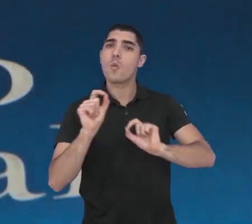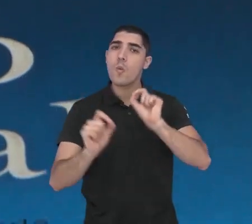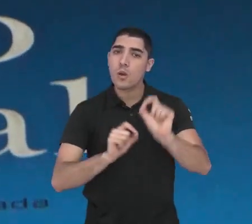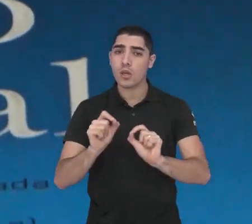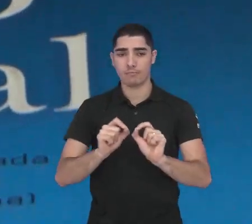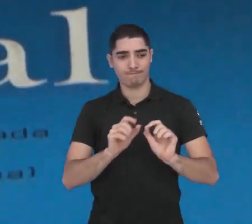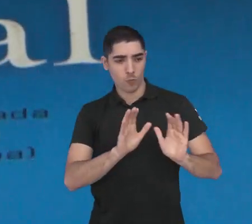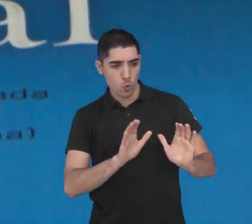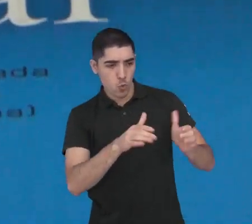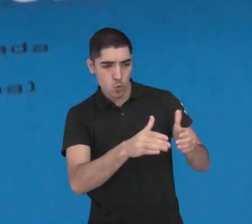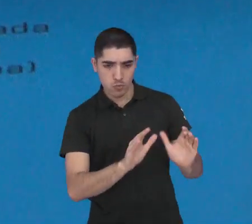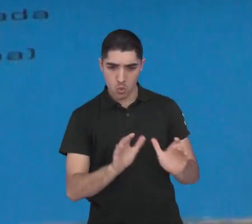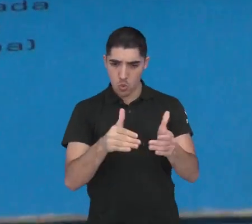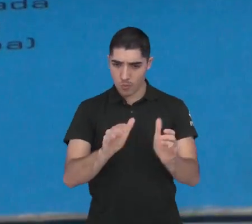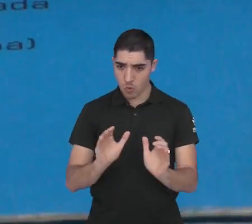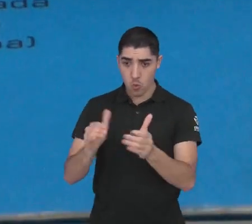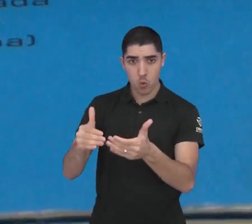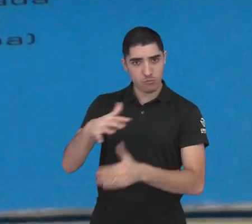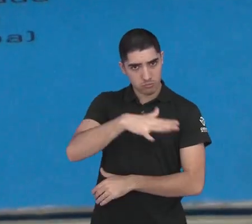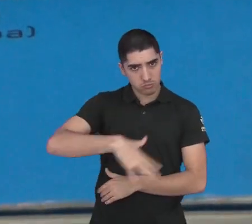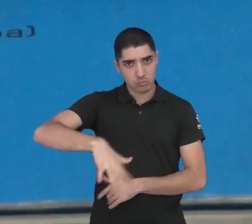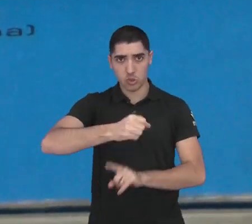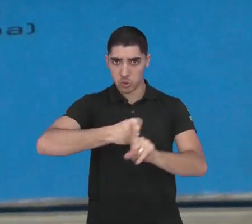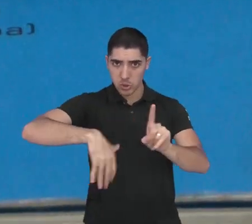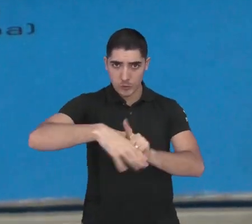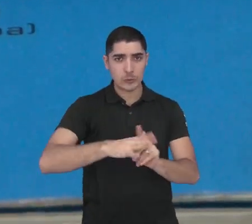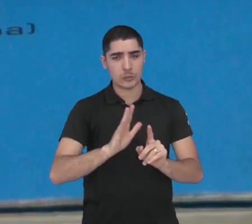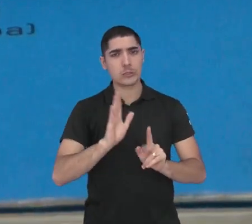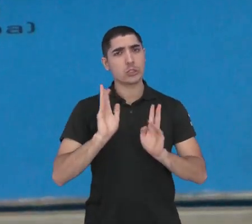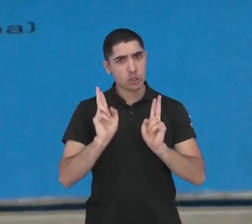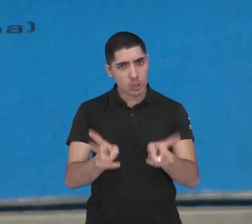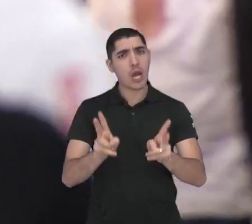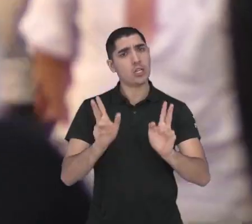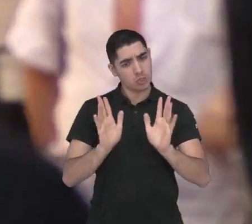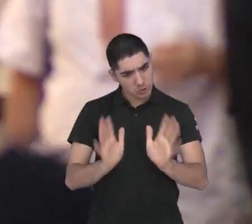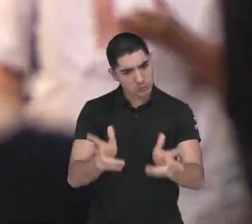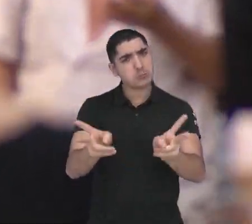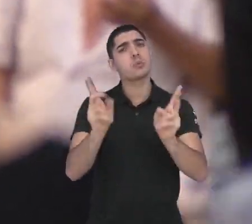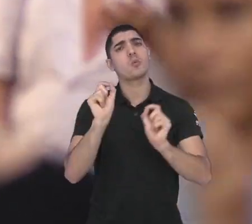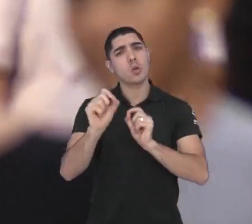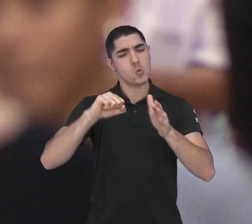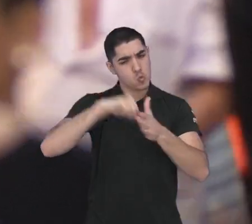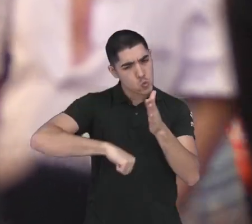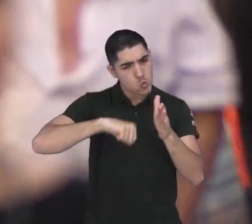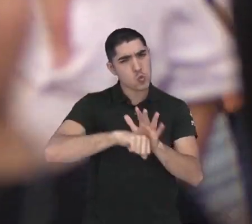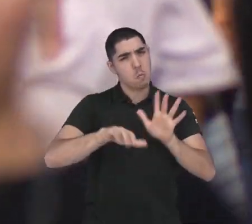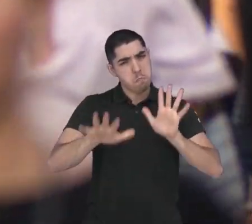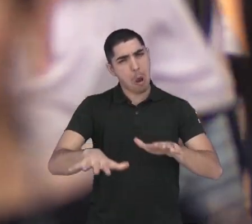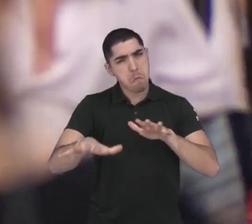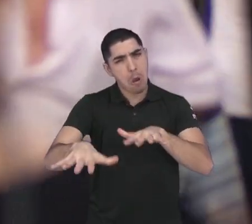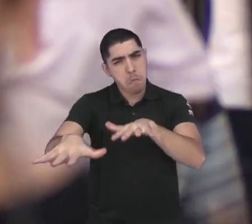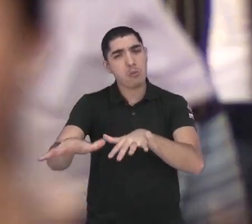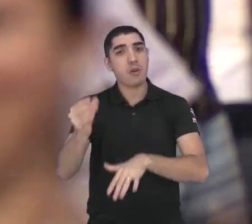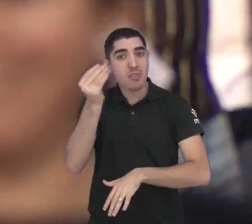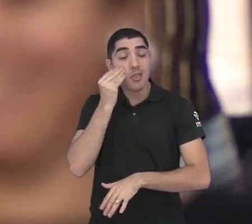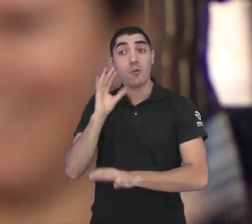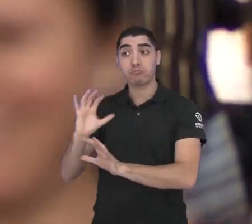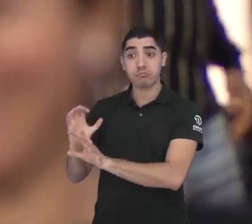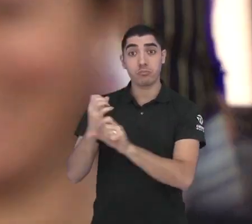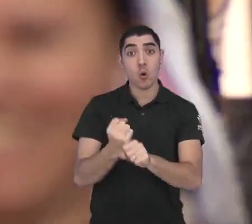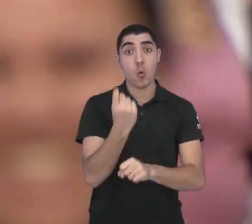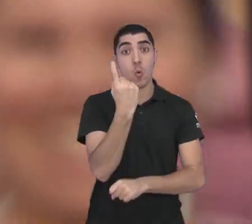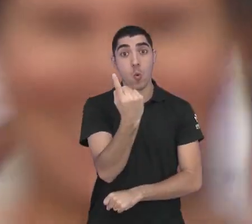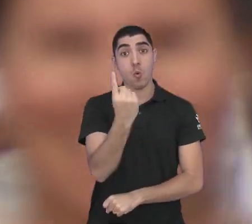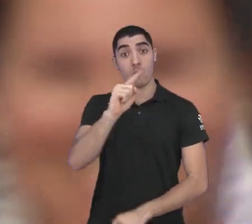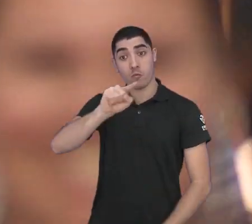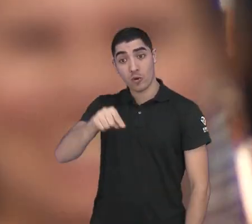a partir da mobilização de setores organizados da sociedade, que durante 2 anos se reuniram para colher mais de